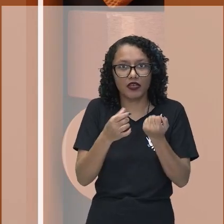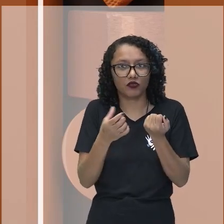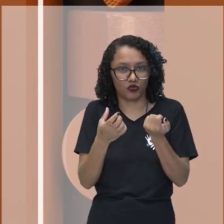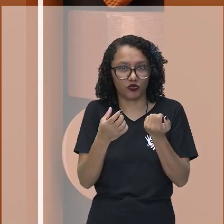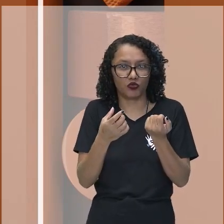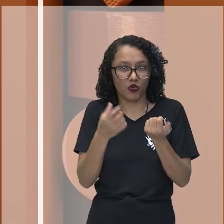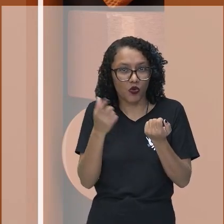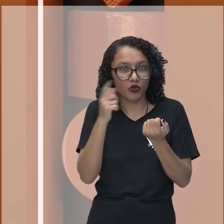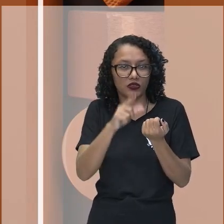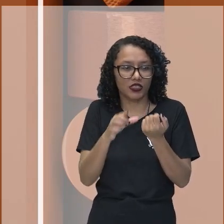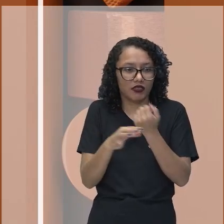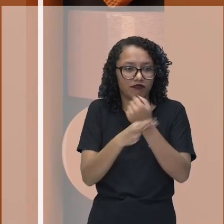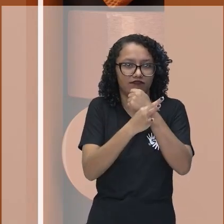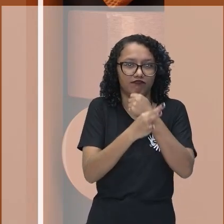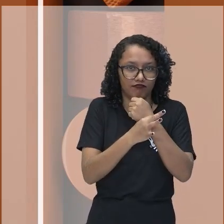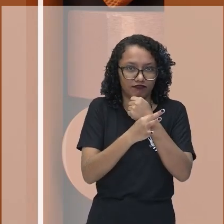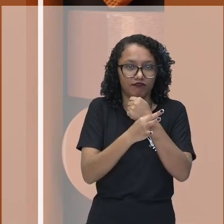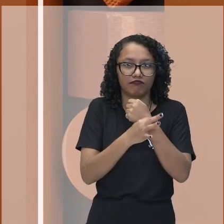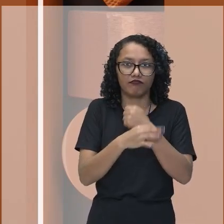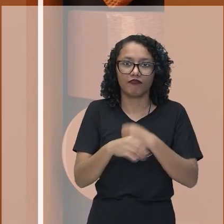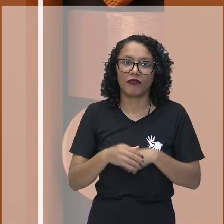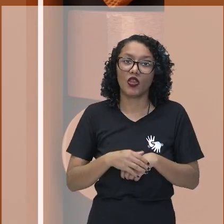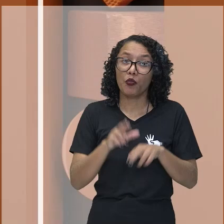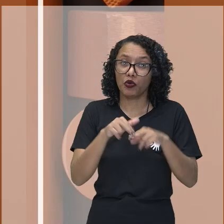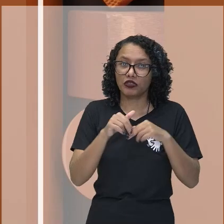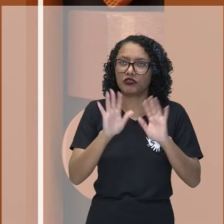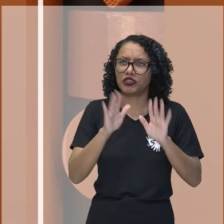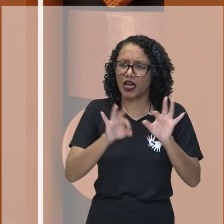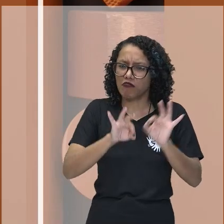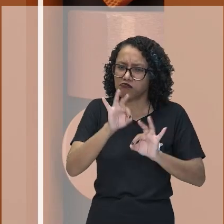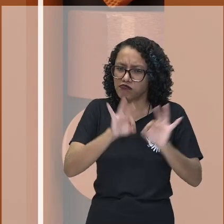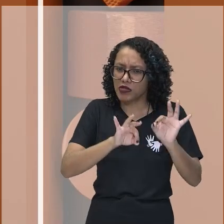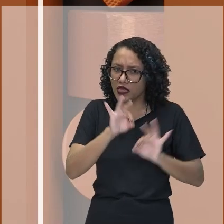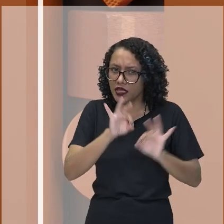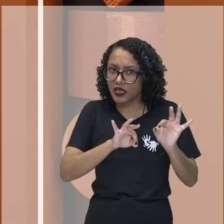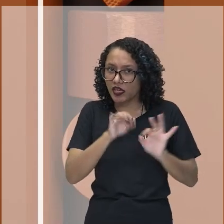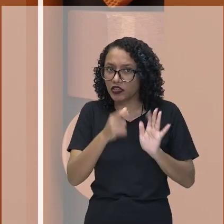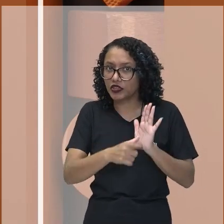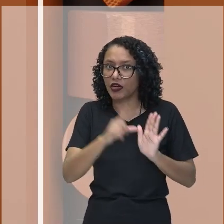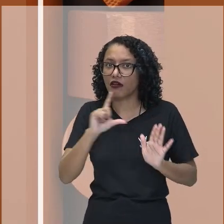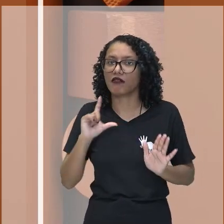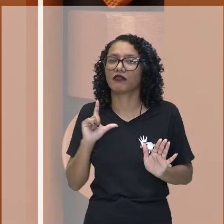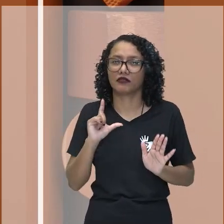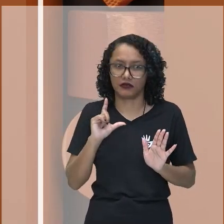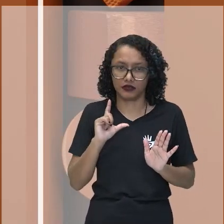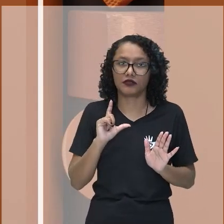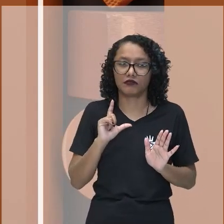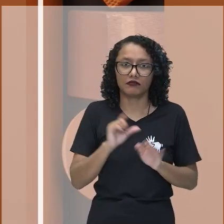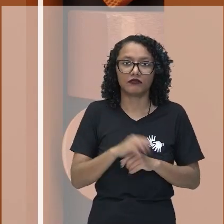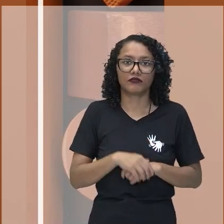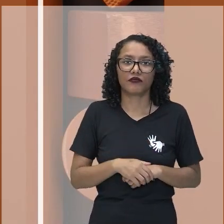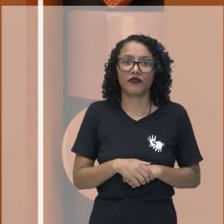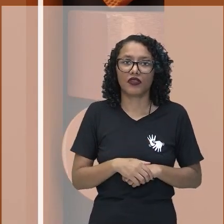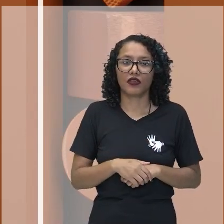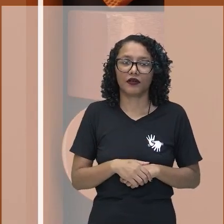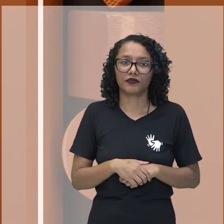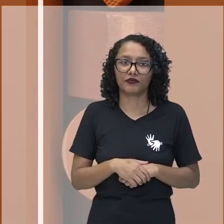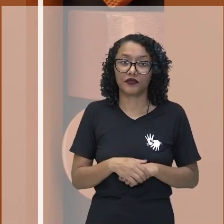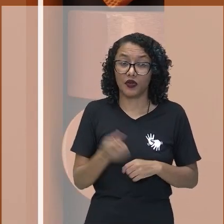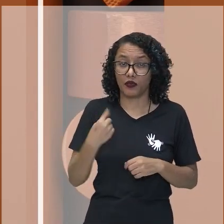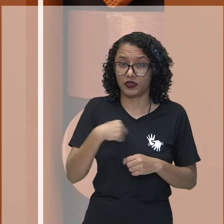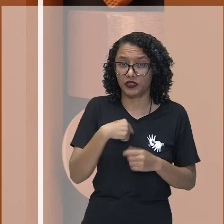ocorrendo no Japão. Então, eles acabam, né, se precavendo bastante. E para a gente entender melhor, nós vamos ver